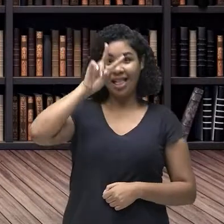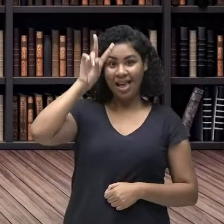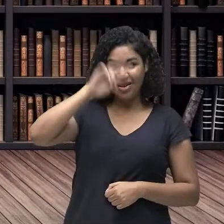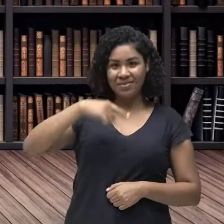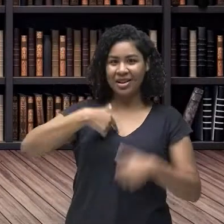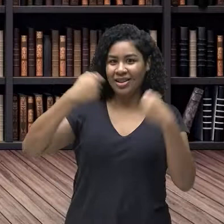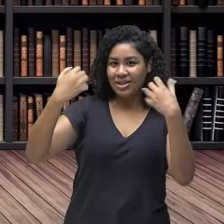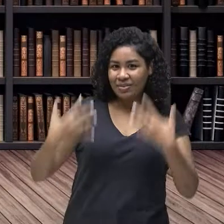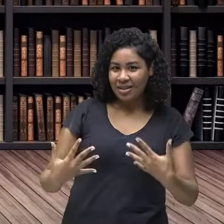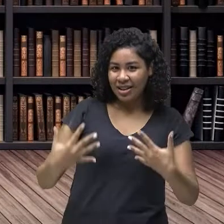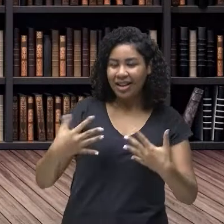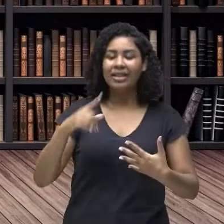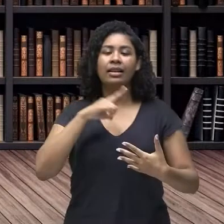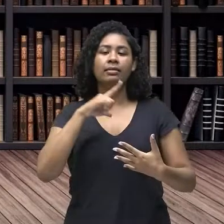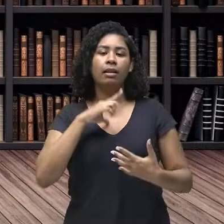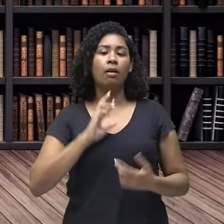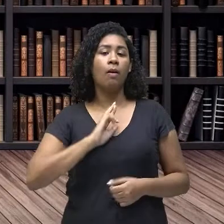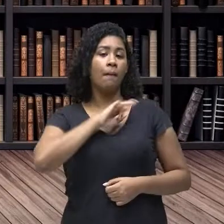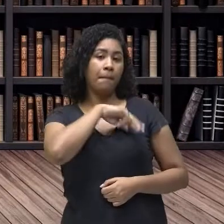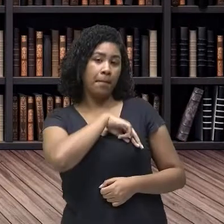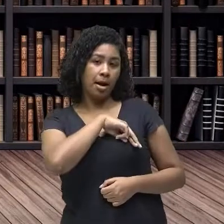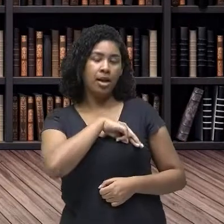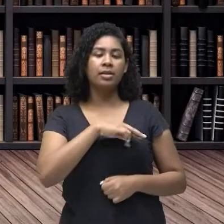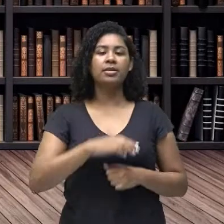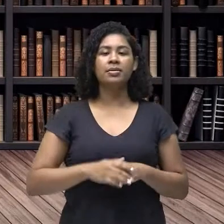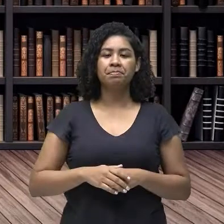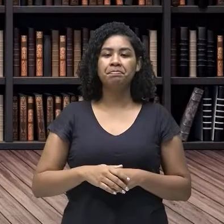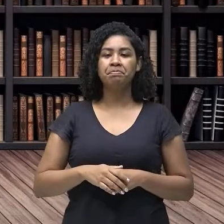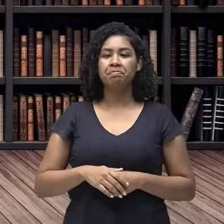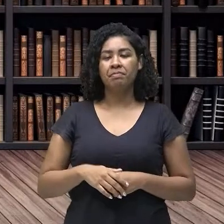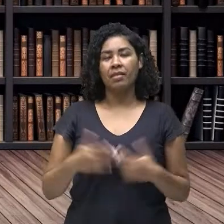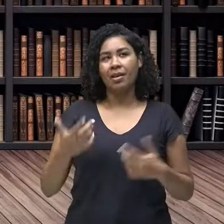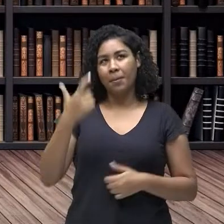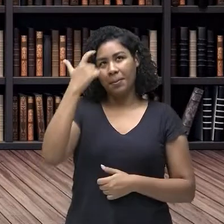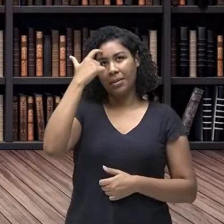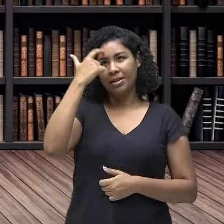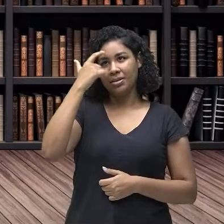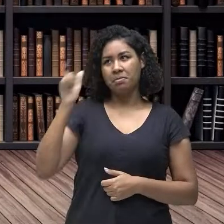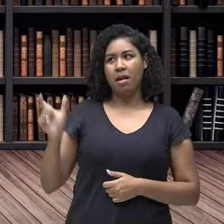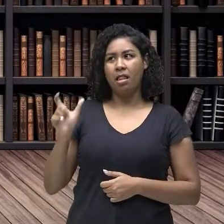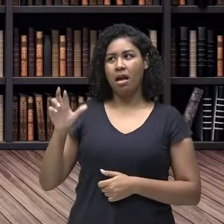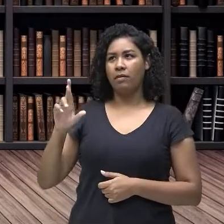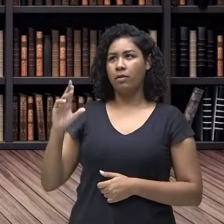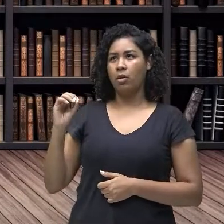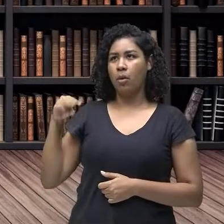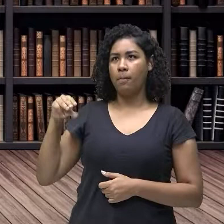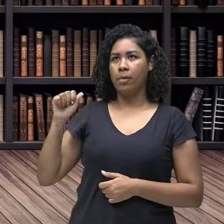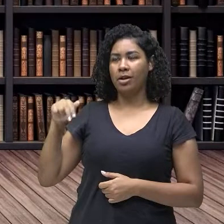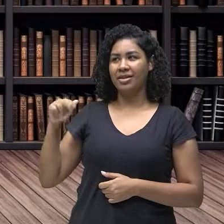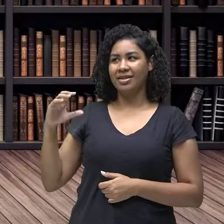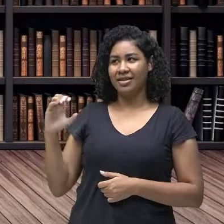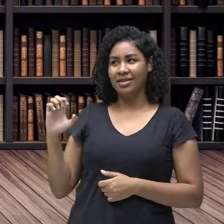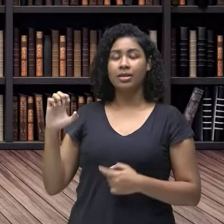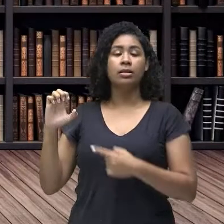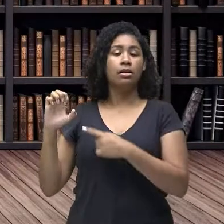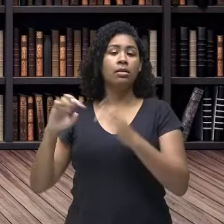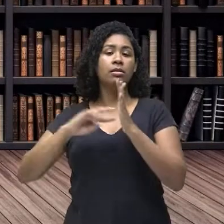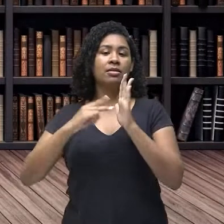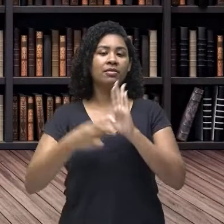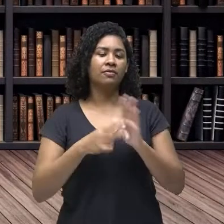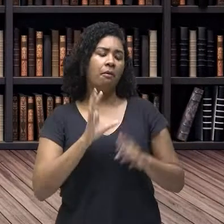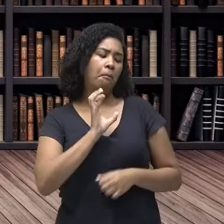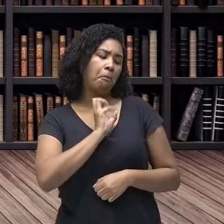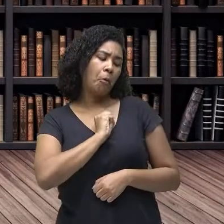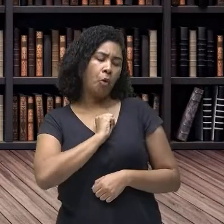falou que tem o romance? E quando a gente ouve a palavra romance, a gente acha logo que é uma história que fala de amor. Mas, na verdade, romance